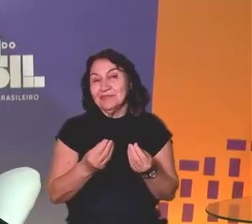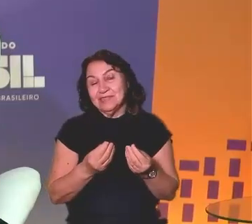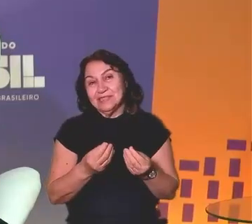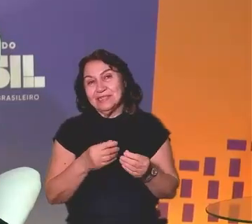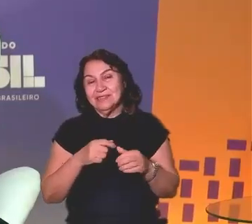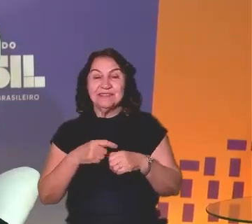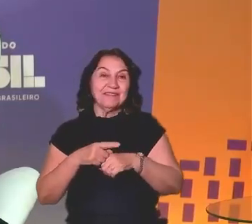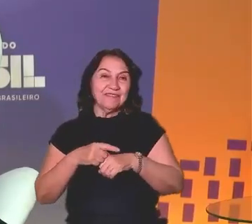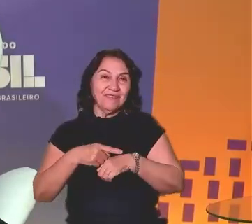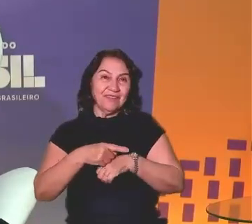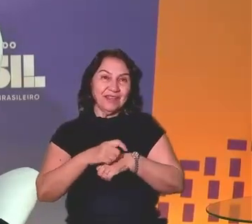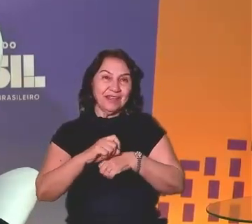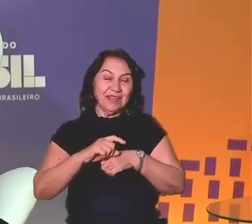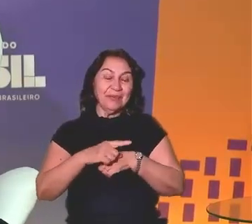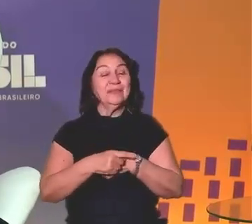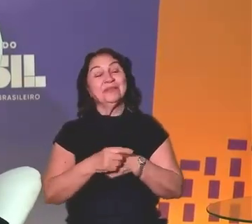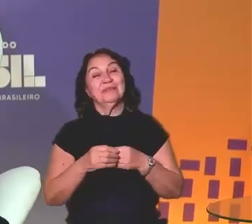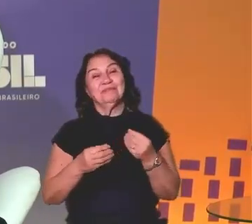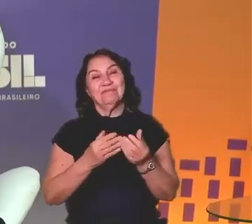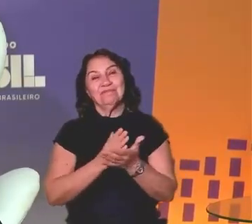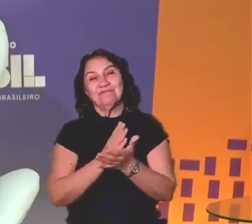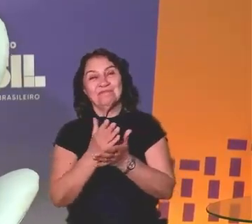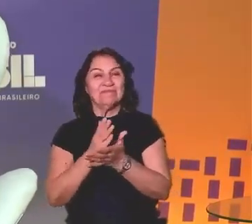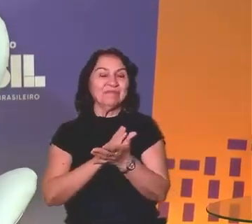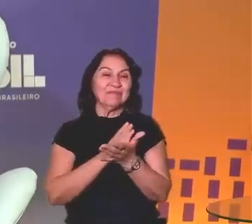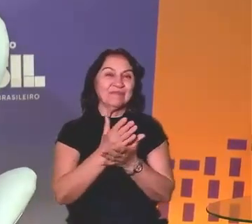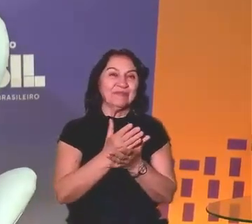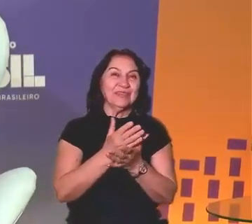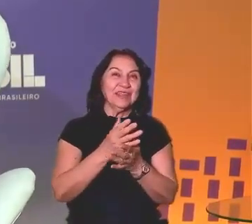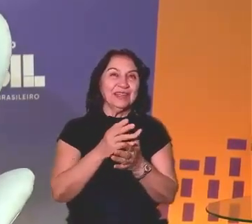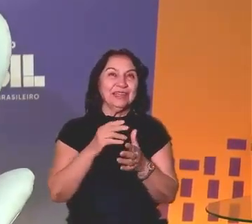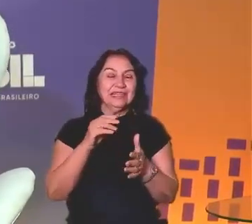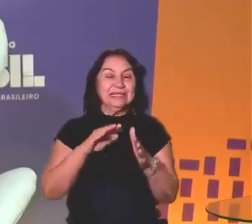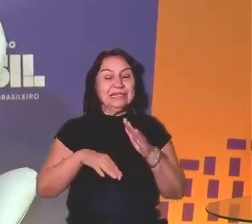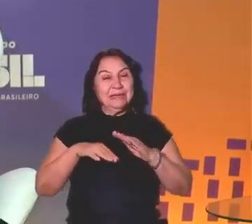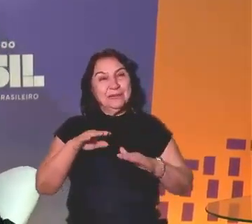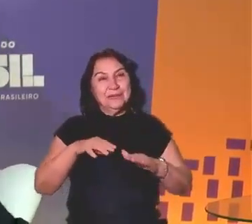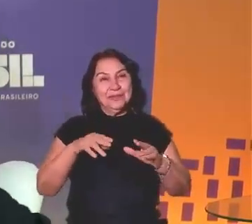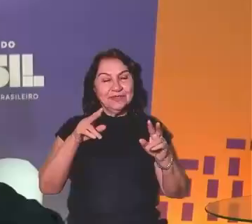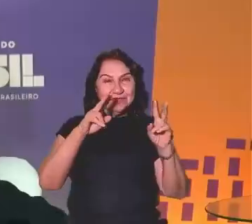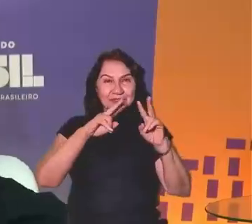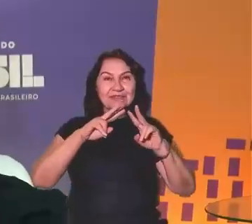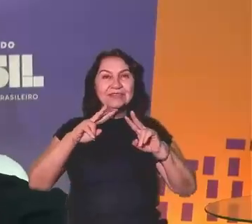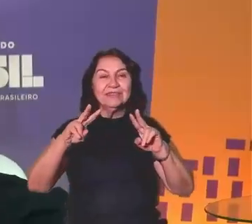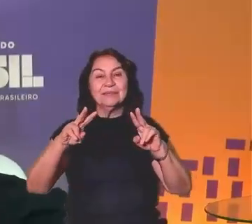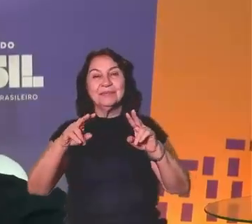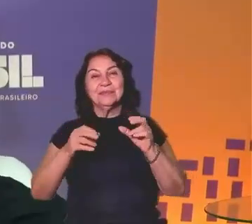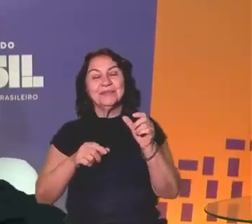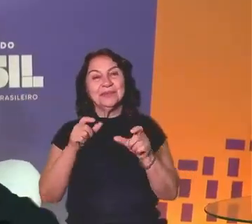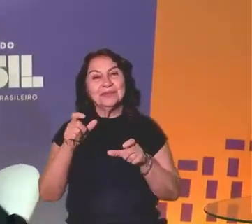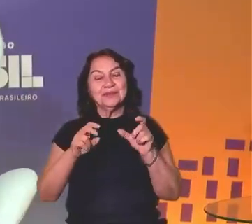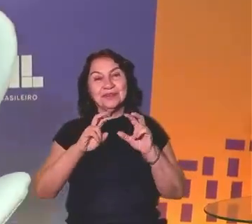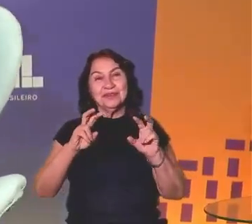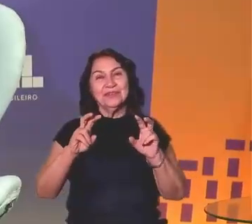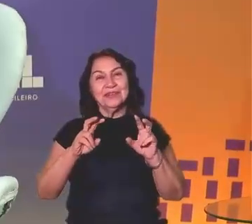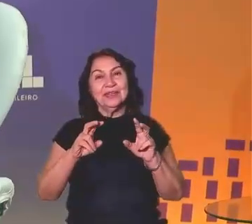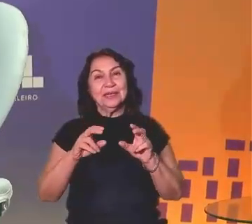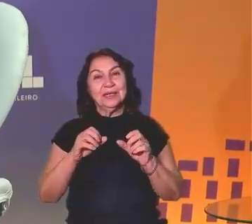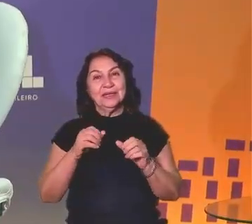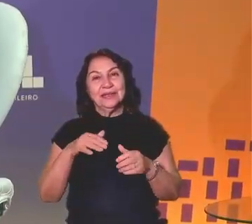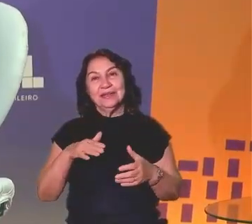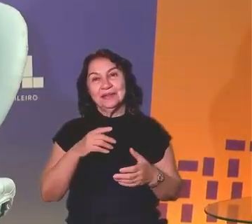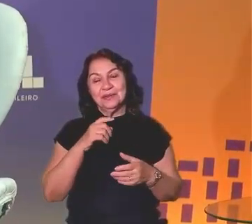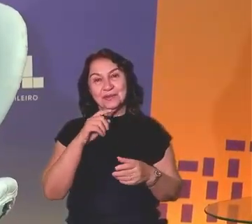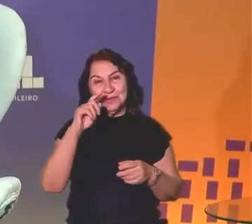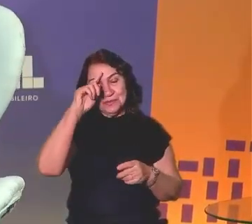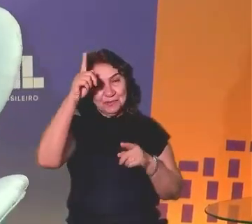verme incomoda aos olhos dele. Então, depende de quem está vendo. Não sei se vocês sabem o que é improviso, o que é freestyle, mas é a